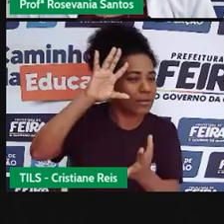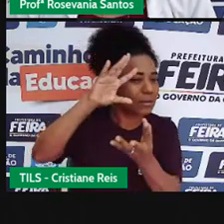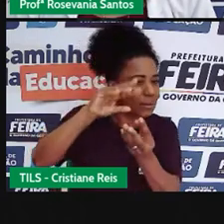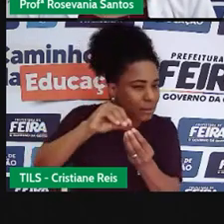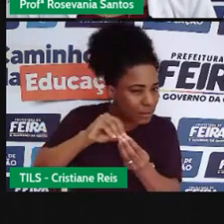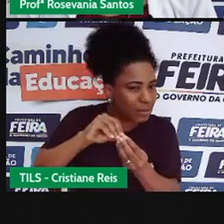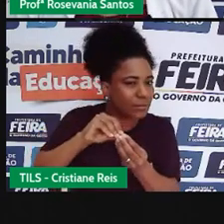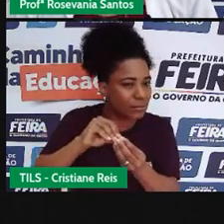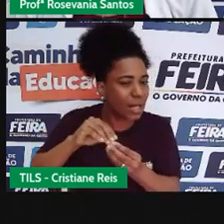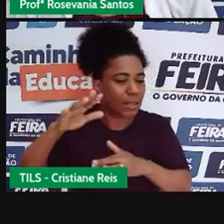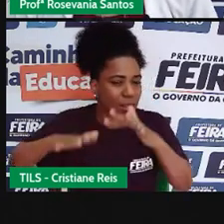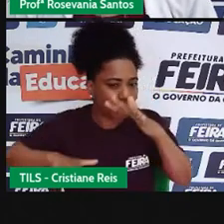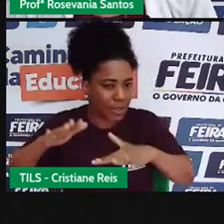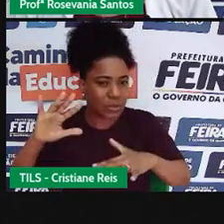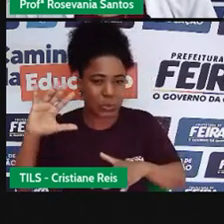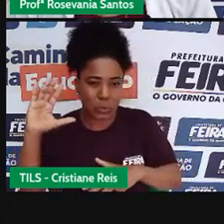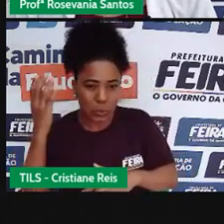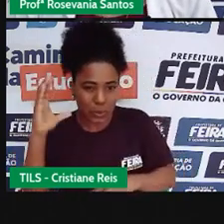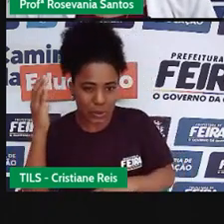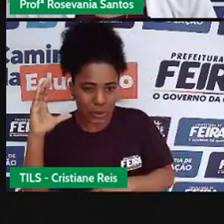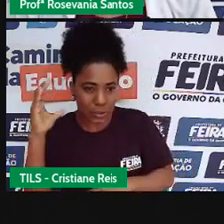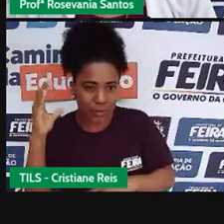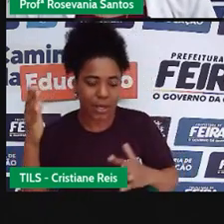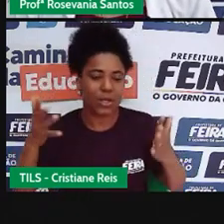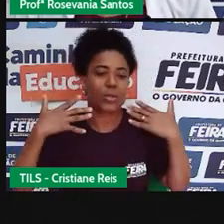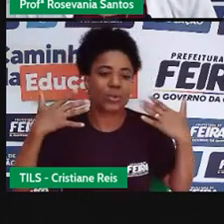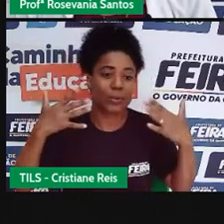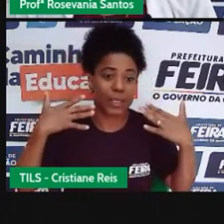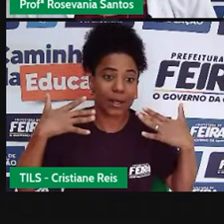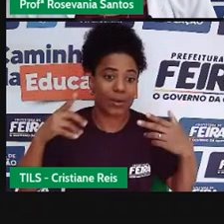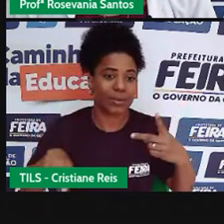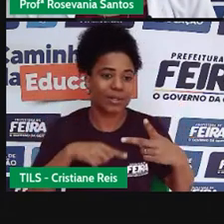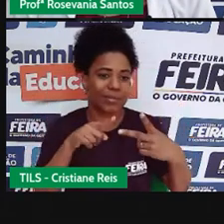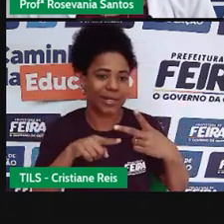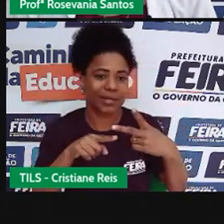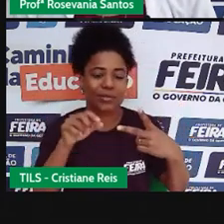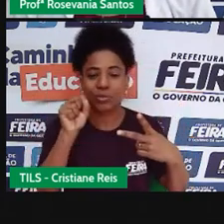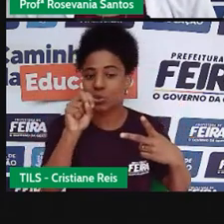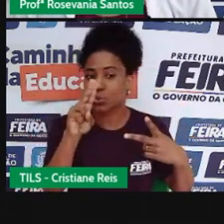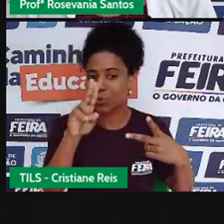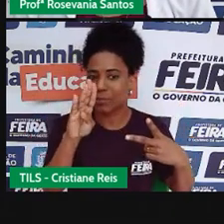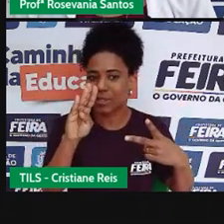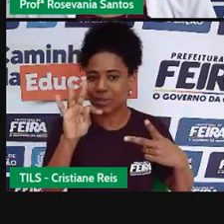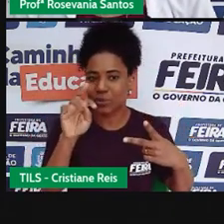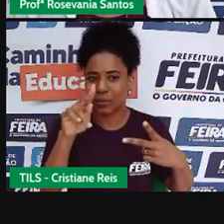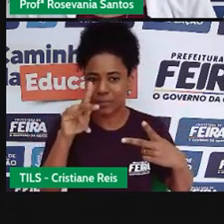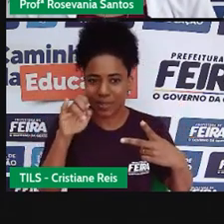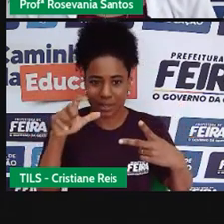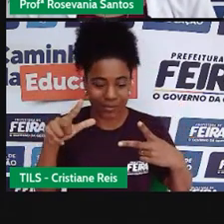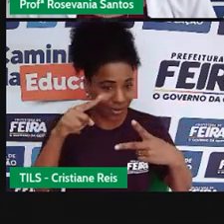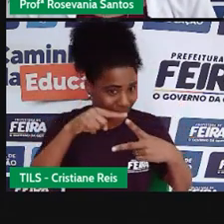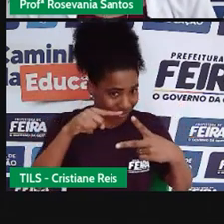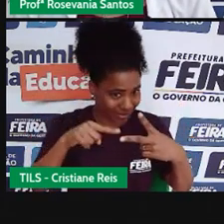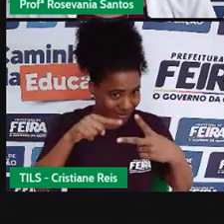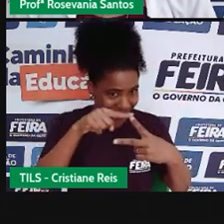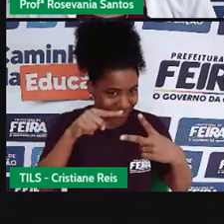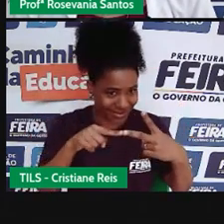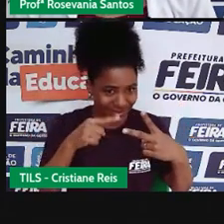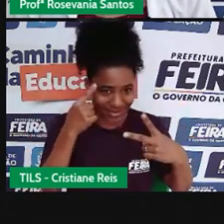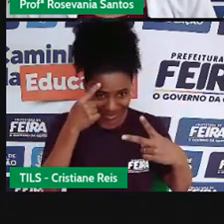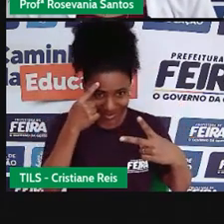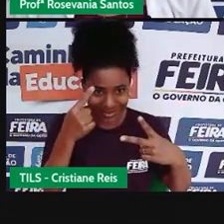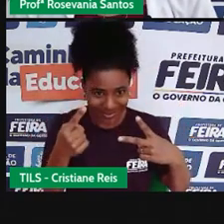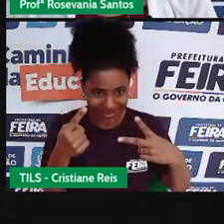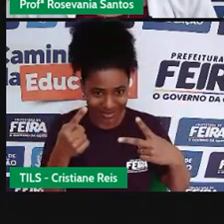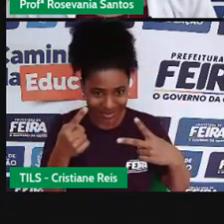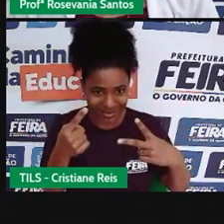período do clima, né, tropical e o clima subtropical. E o tropical se divide em todos esses outros, e o subtropical você vai